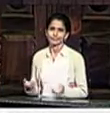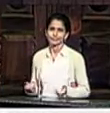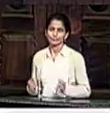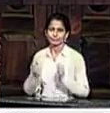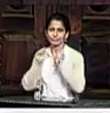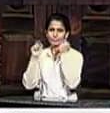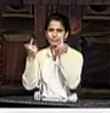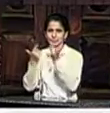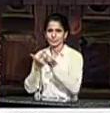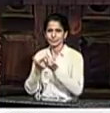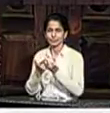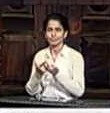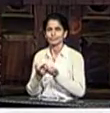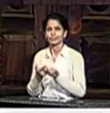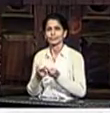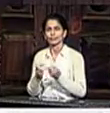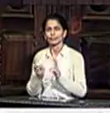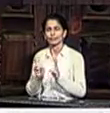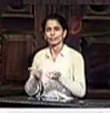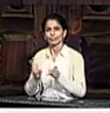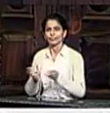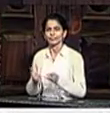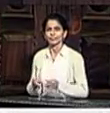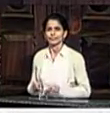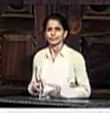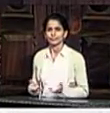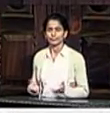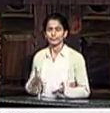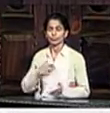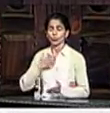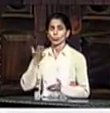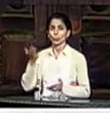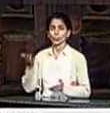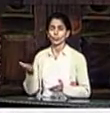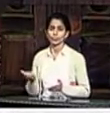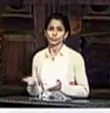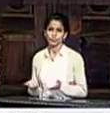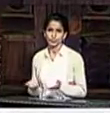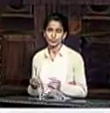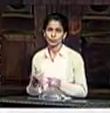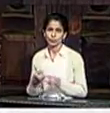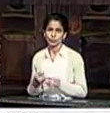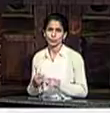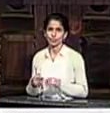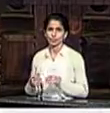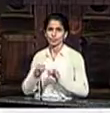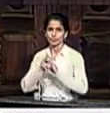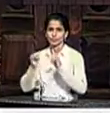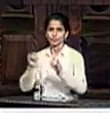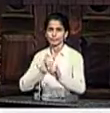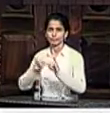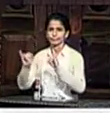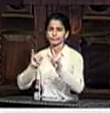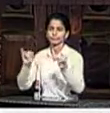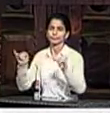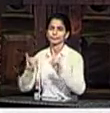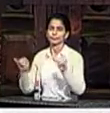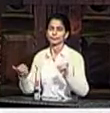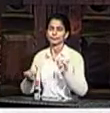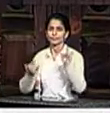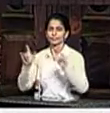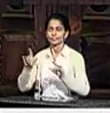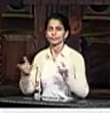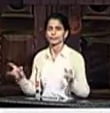nessa casa, volta e meia, somos surpreendidos por notícias na imprensa